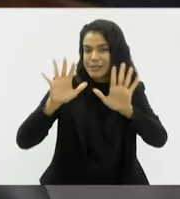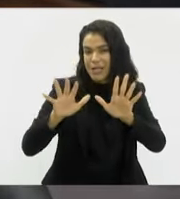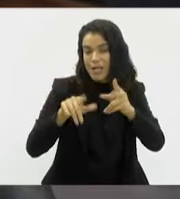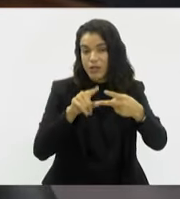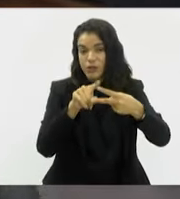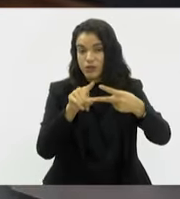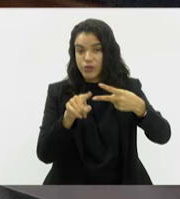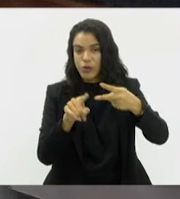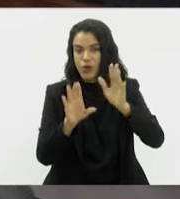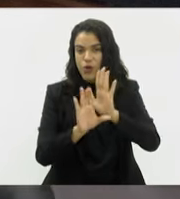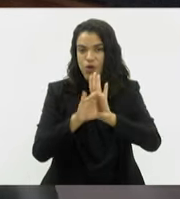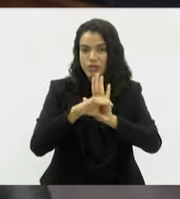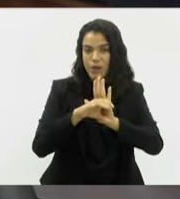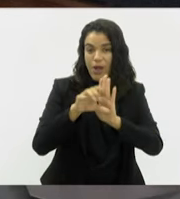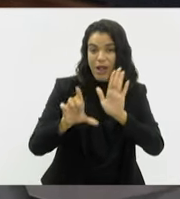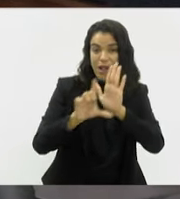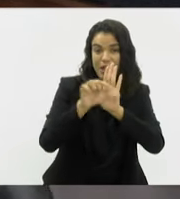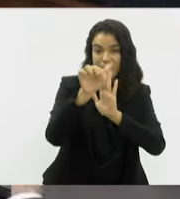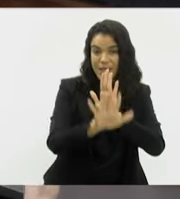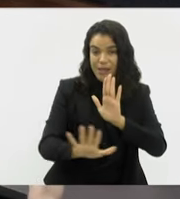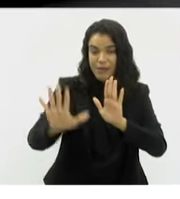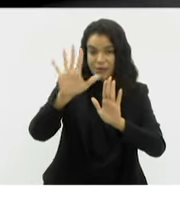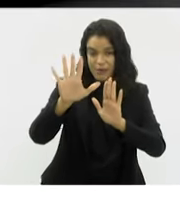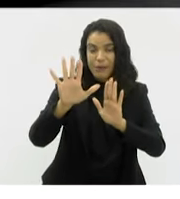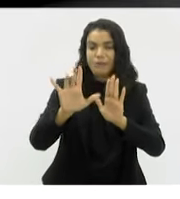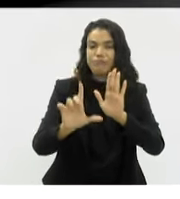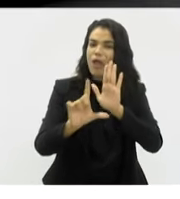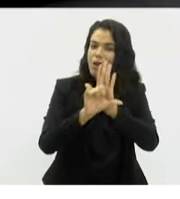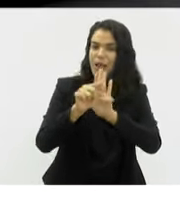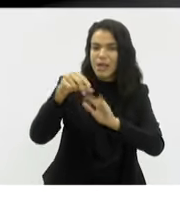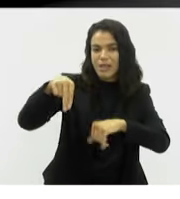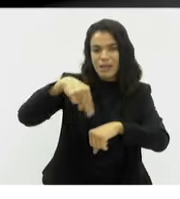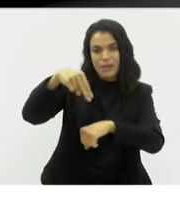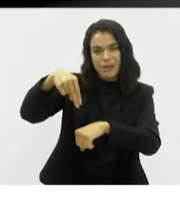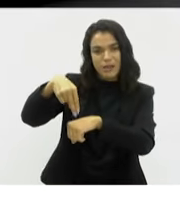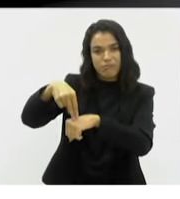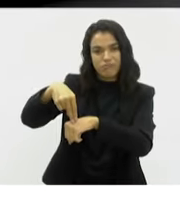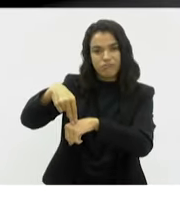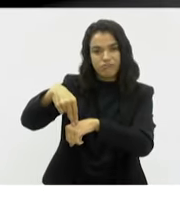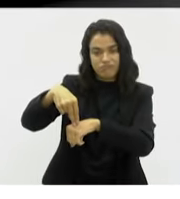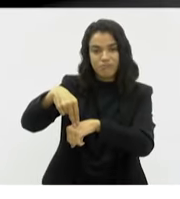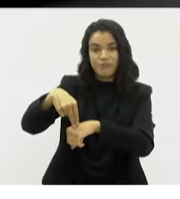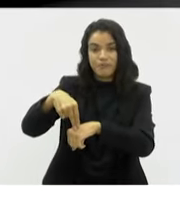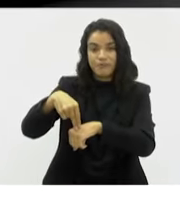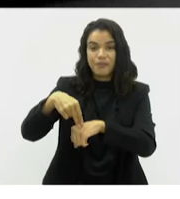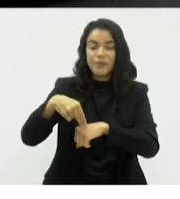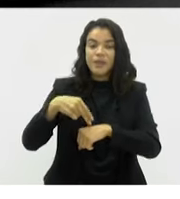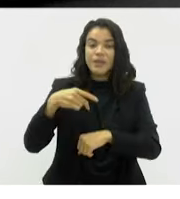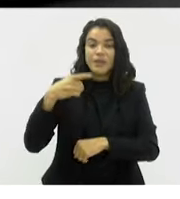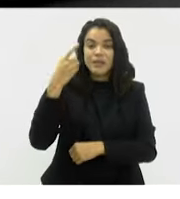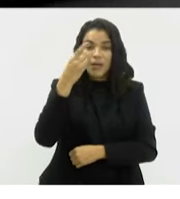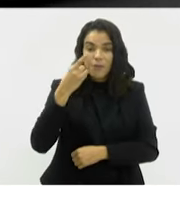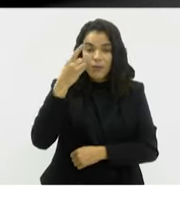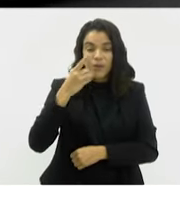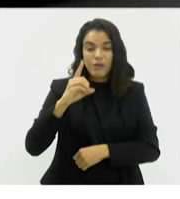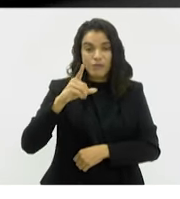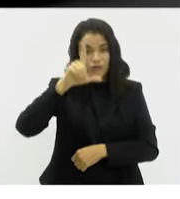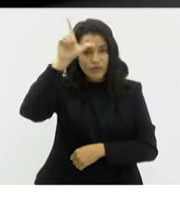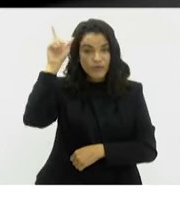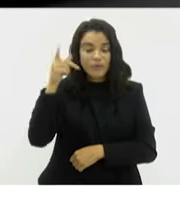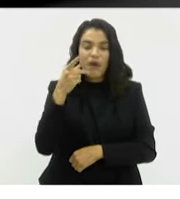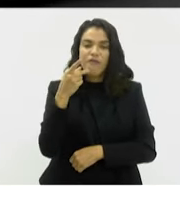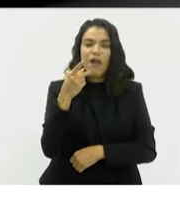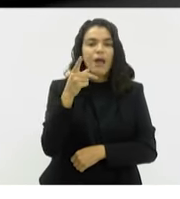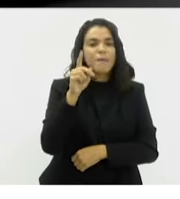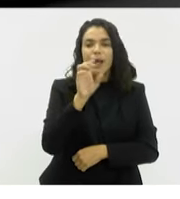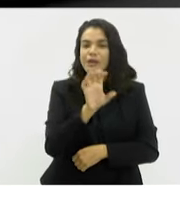dois conceitos, de lei nacional e lei da União. O Paulo está querendo dizer a lei nacional afeta todos os estados.